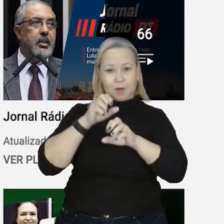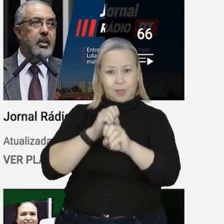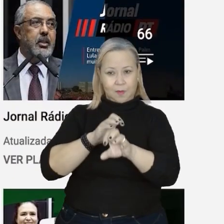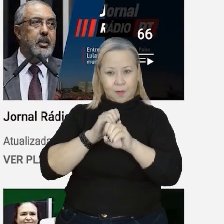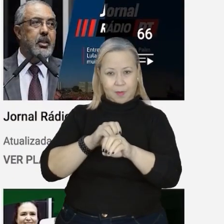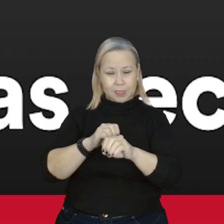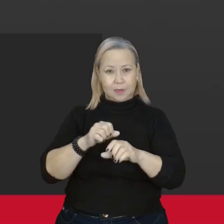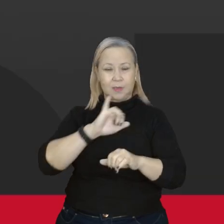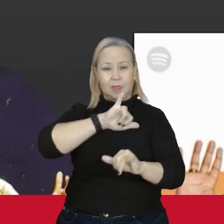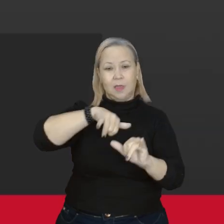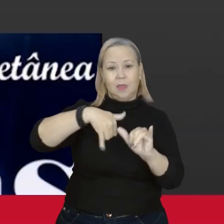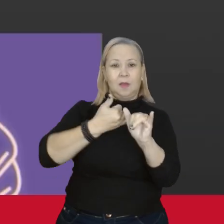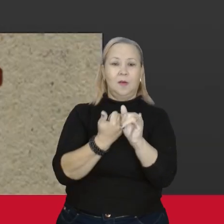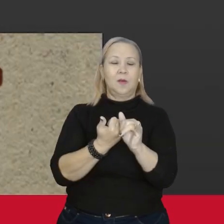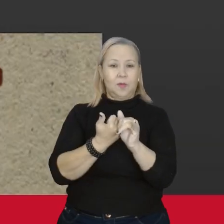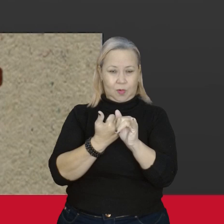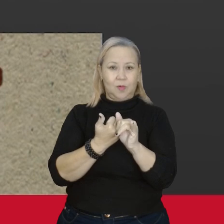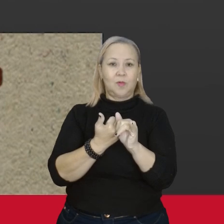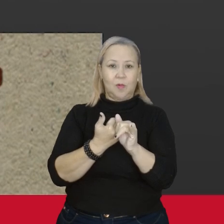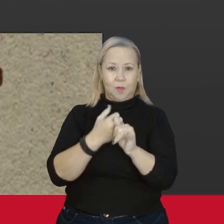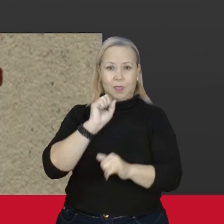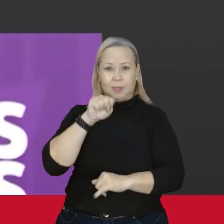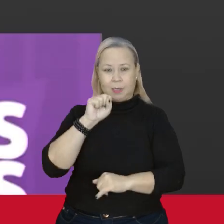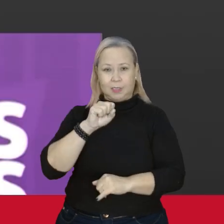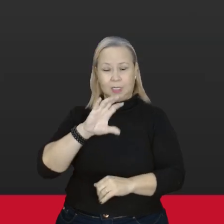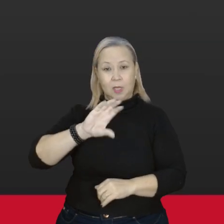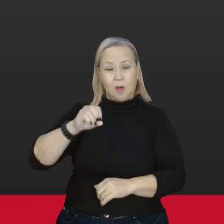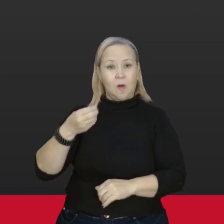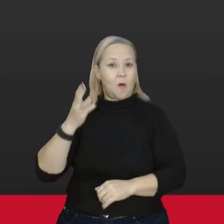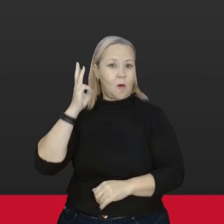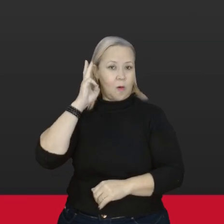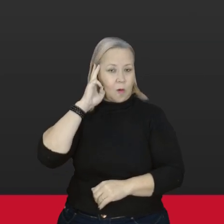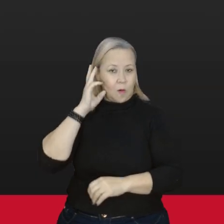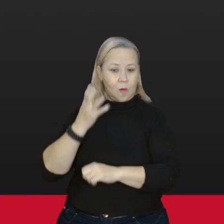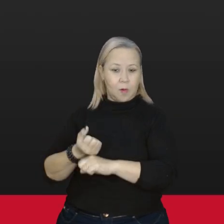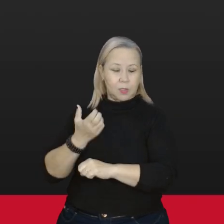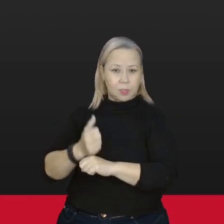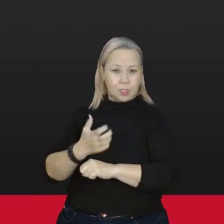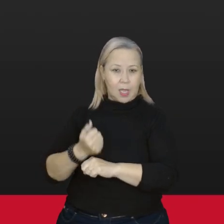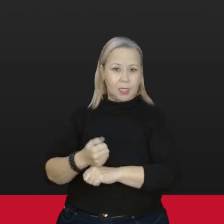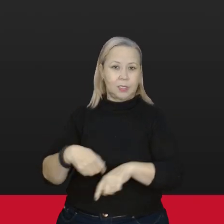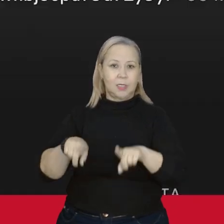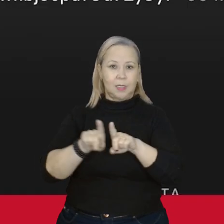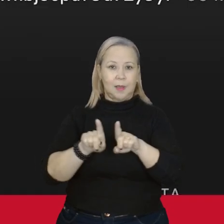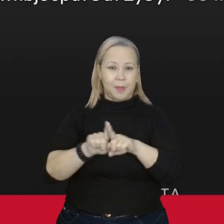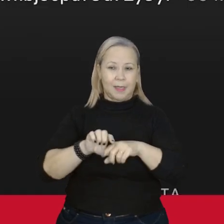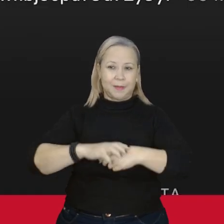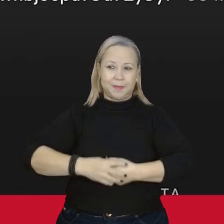canal da TV PT no YouTube ou em formato de podcast no Spotify.